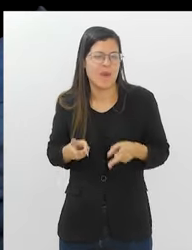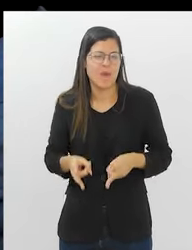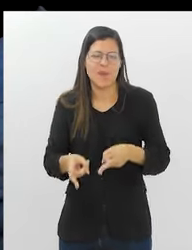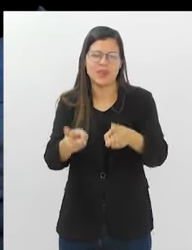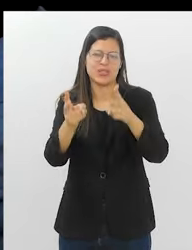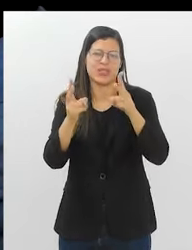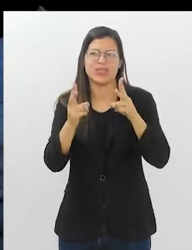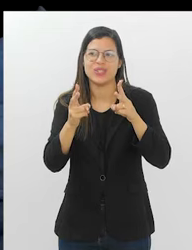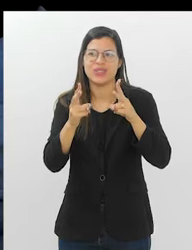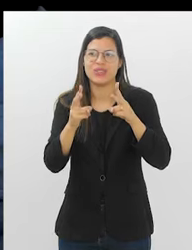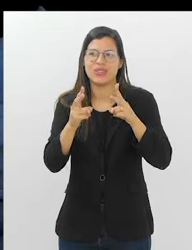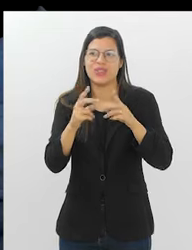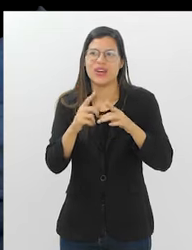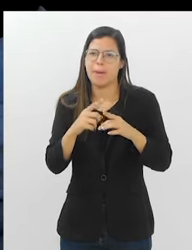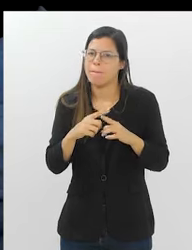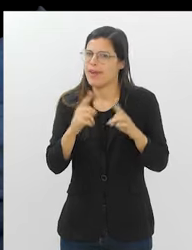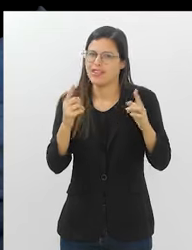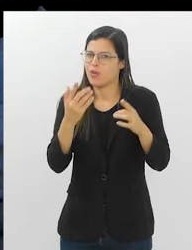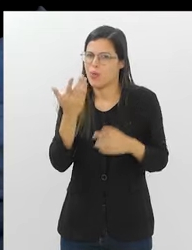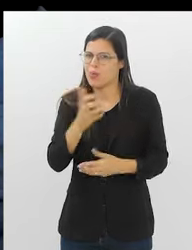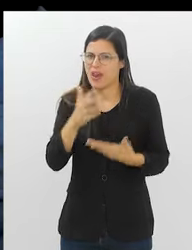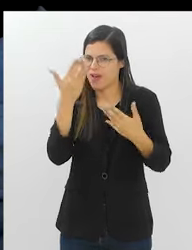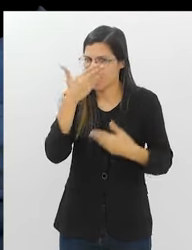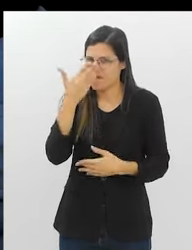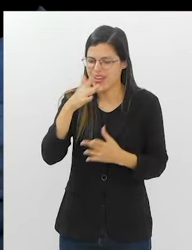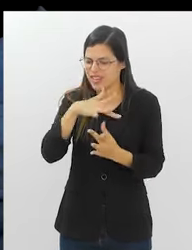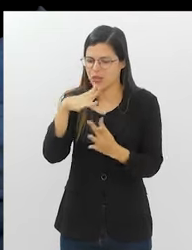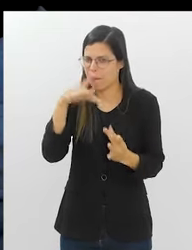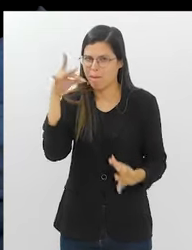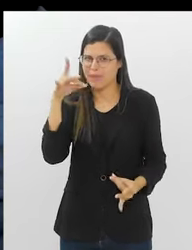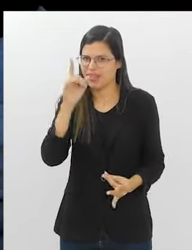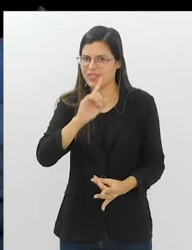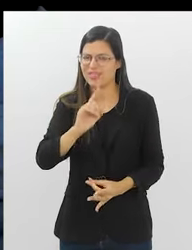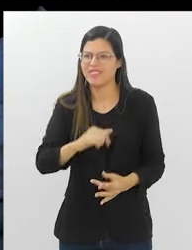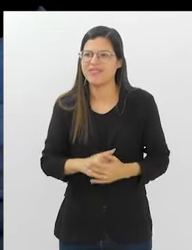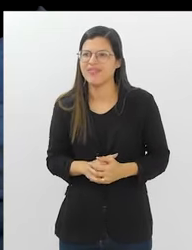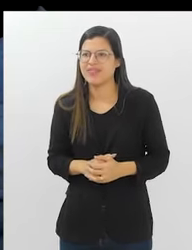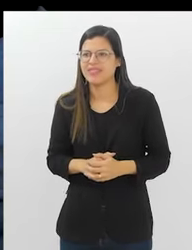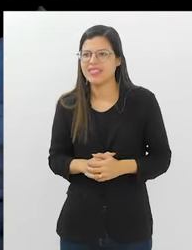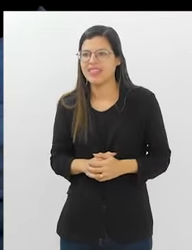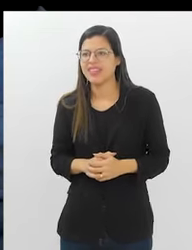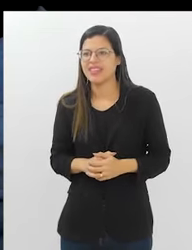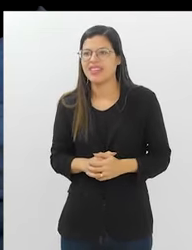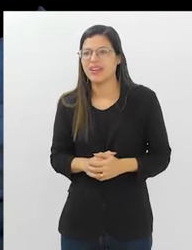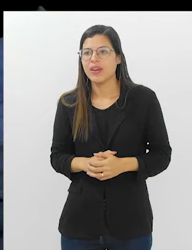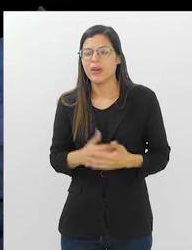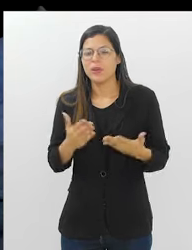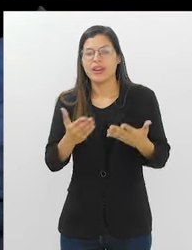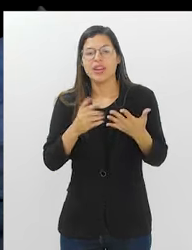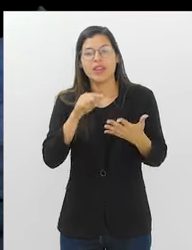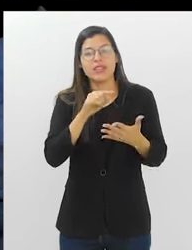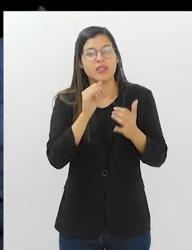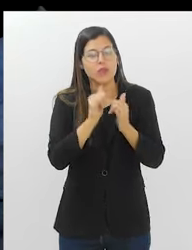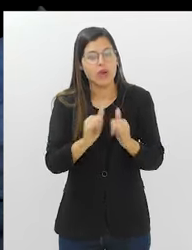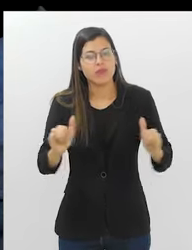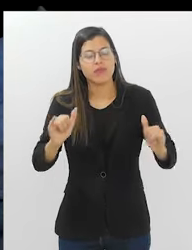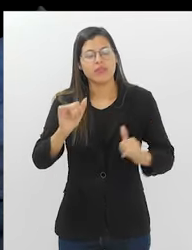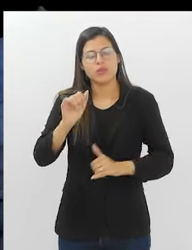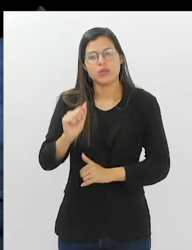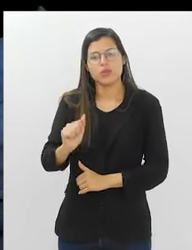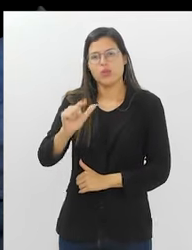gente continuar falando o tempo todo, só não preciso ver o espírito. E eu queria que você deixasse uma